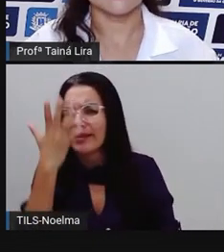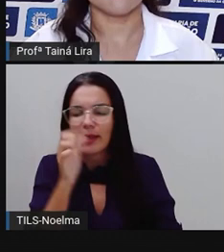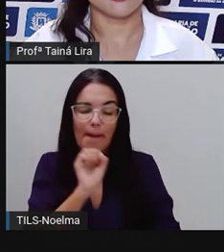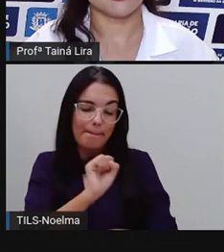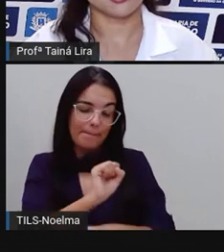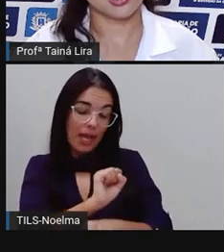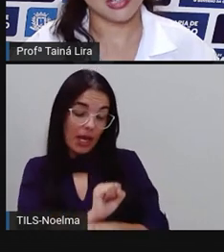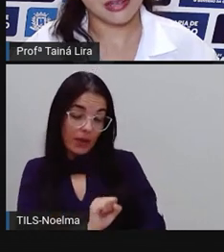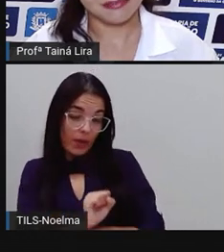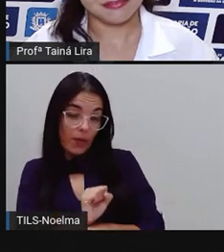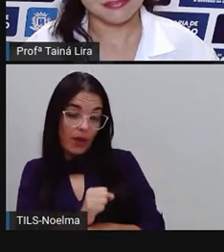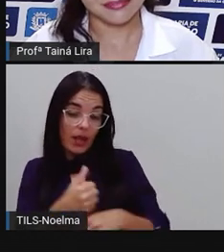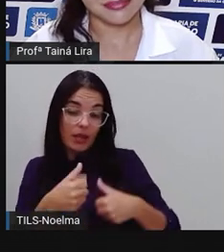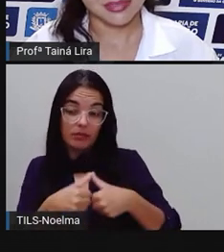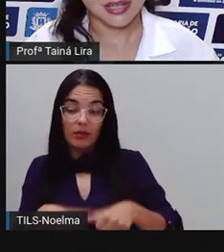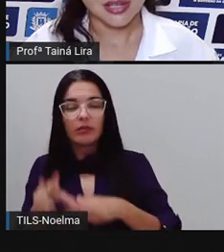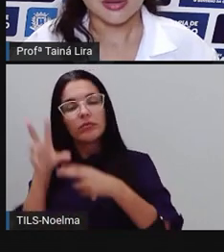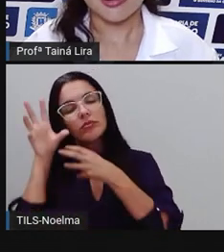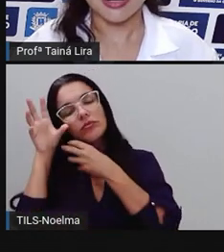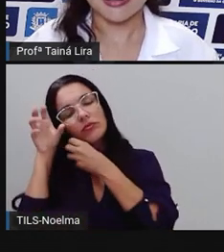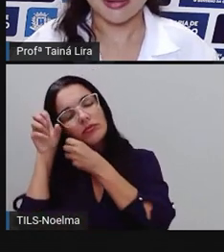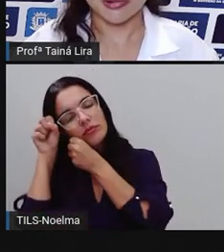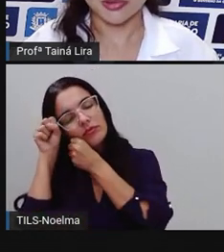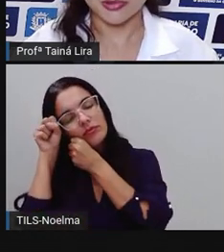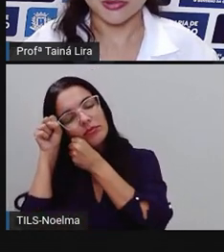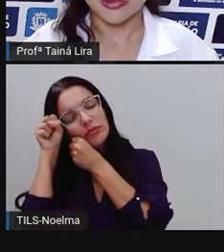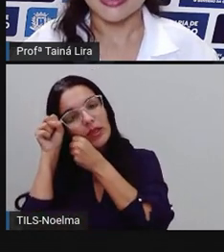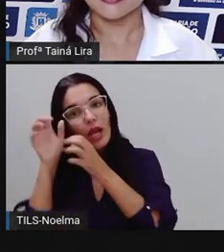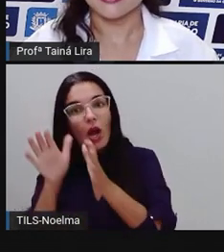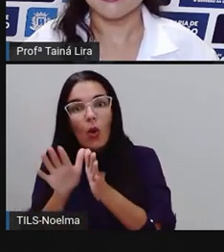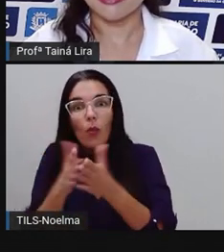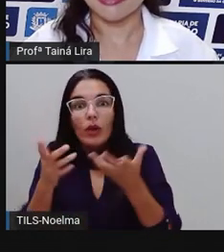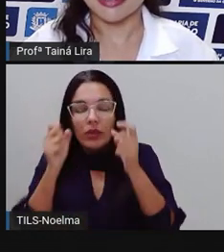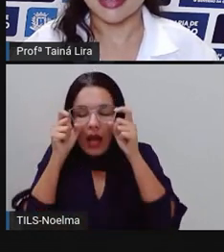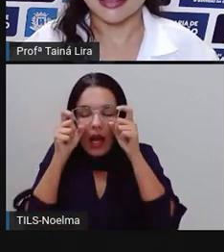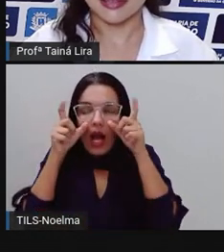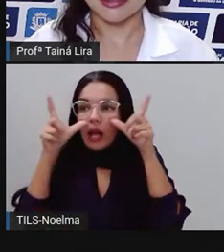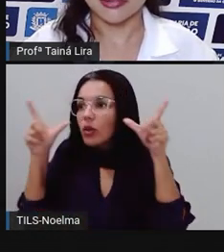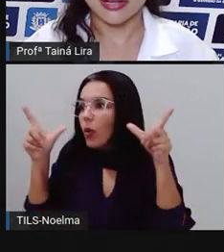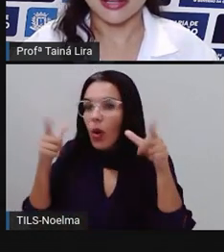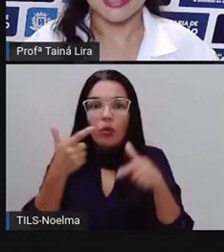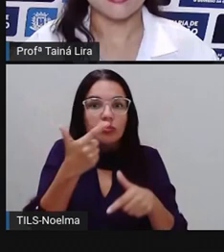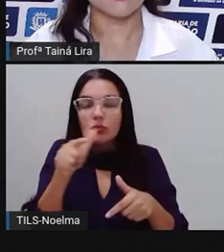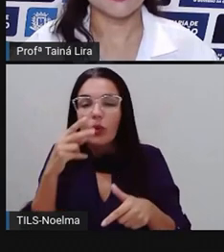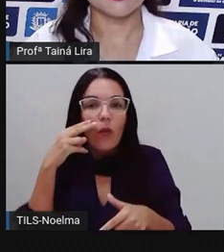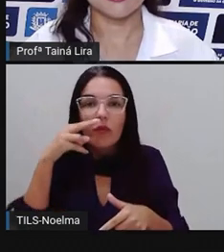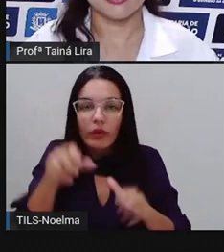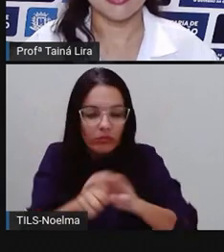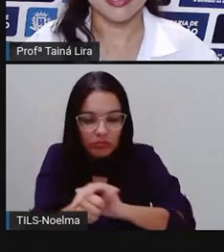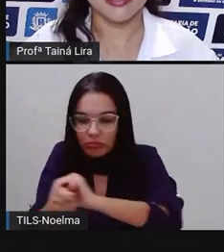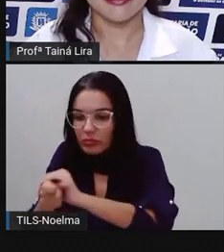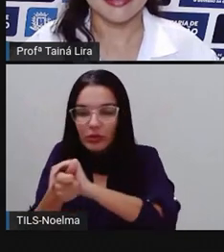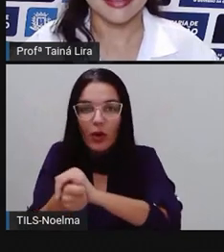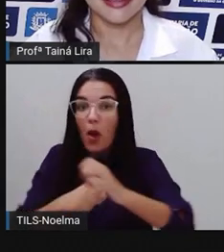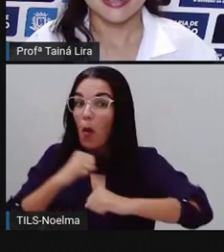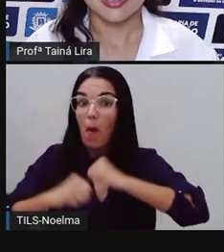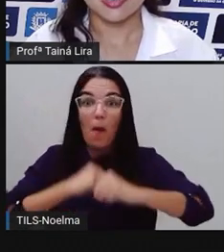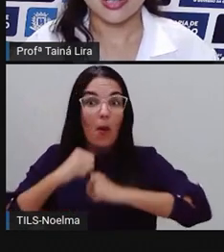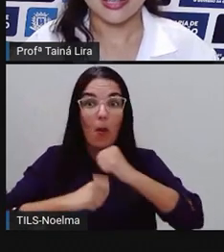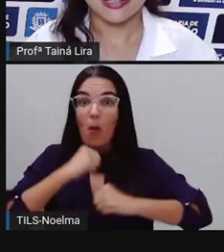e resolveu cochilar. Quando acordou, não viu a tartaruga e começou a correr.